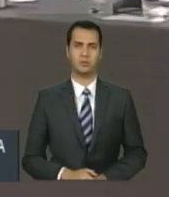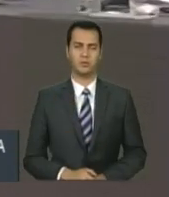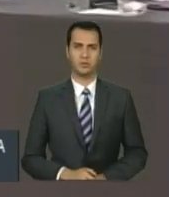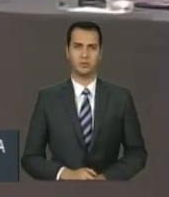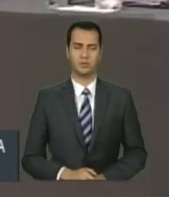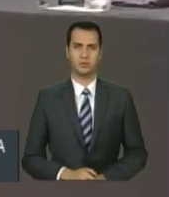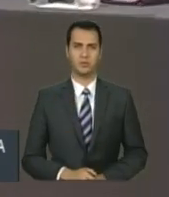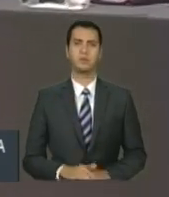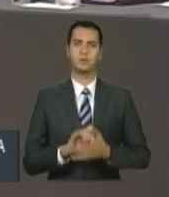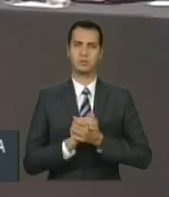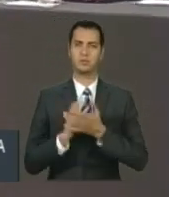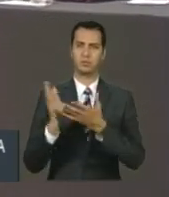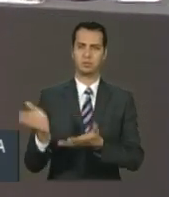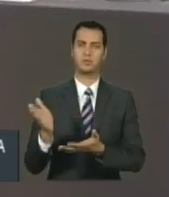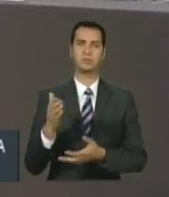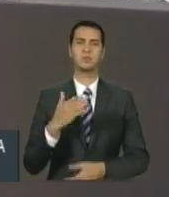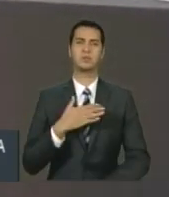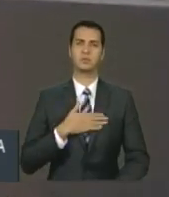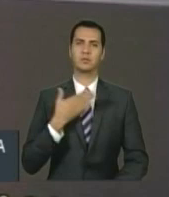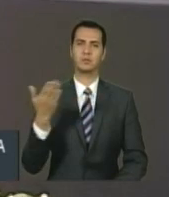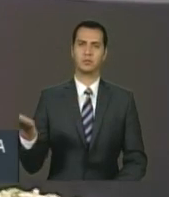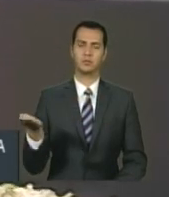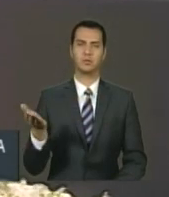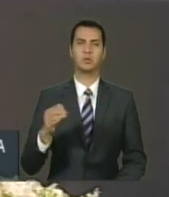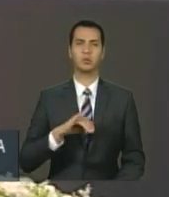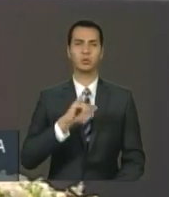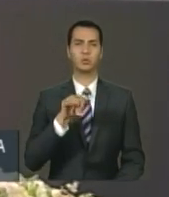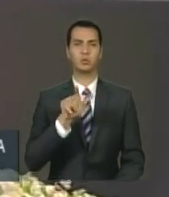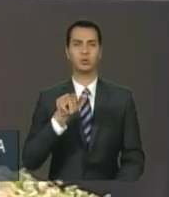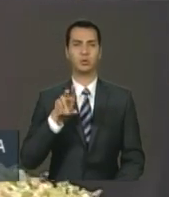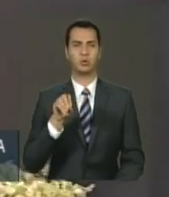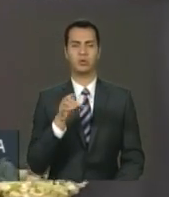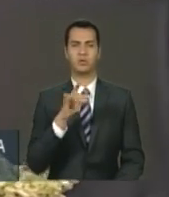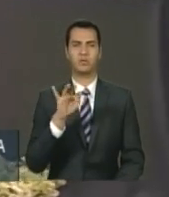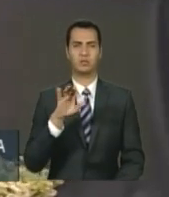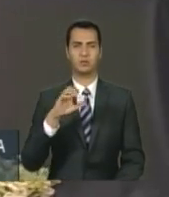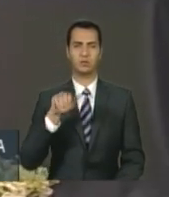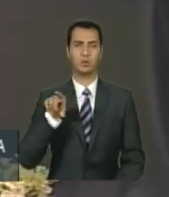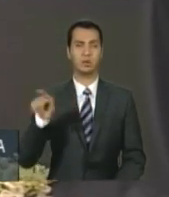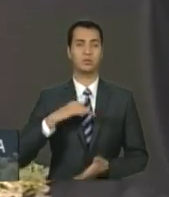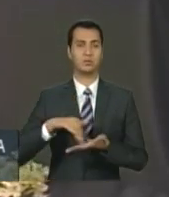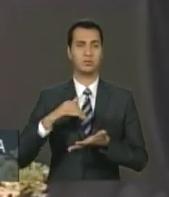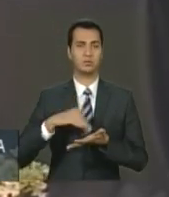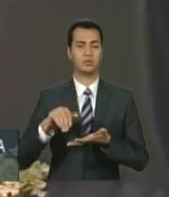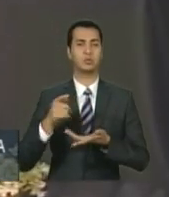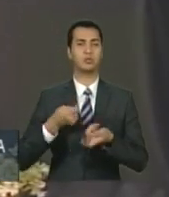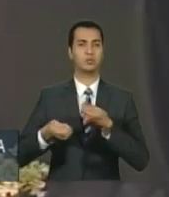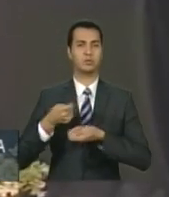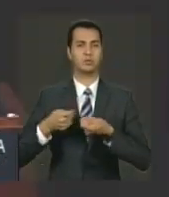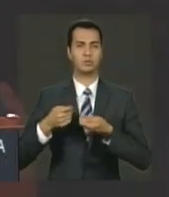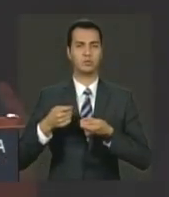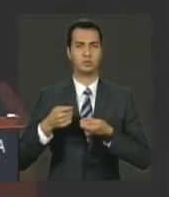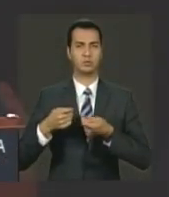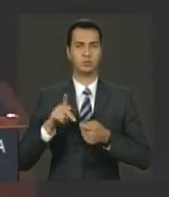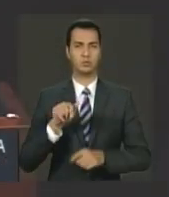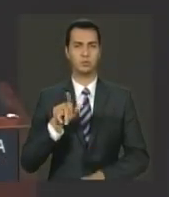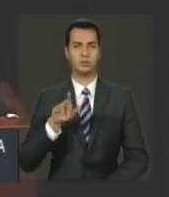Excelentíssimo senhor Júlio Francisco Semeghini, secretário de Gestão Pública do Estado de São Paulo.